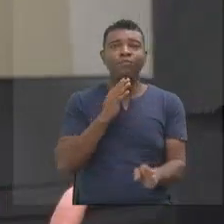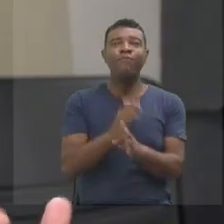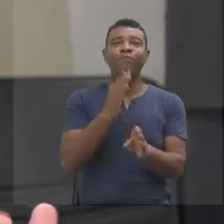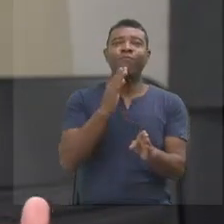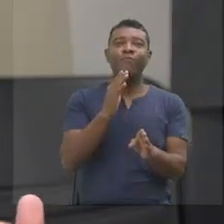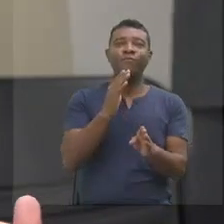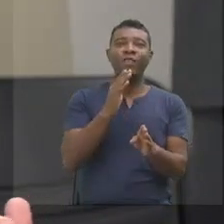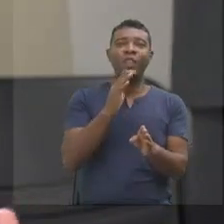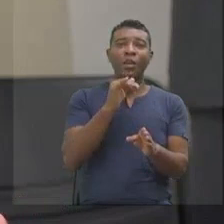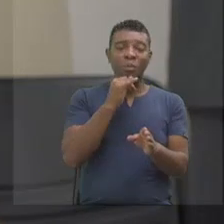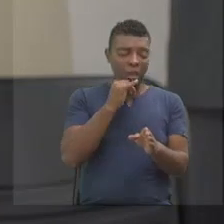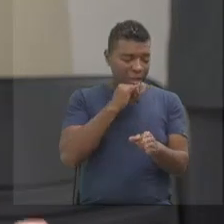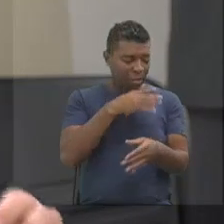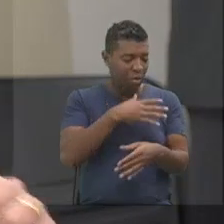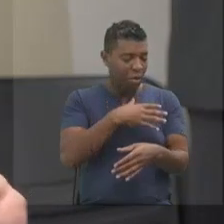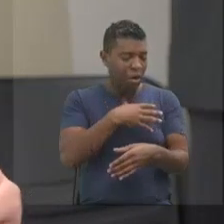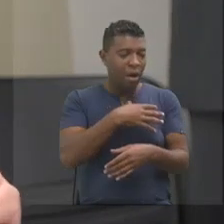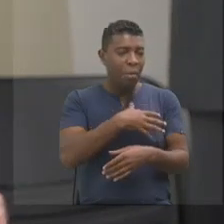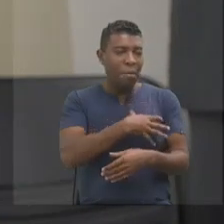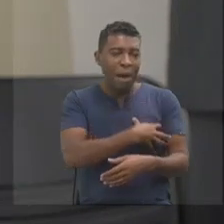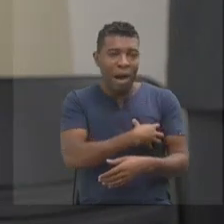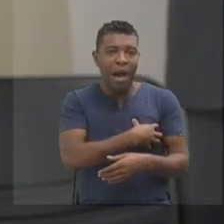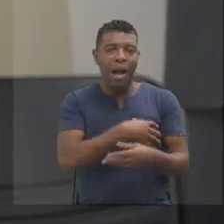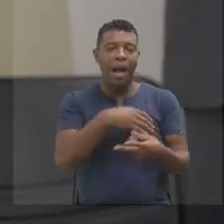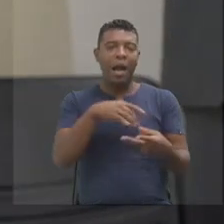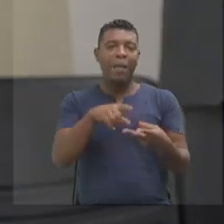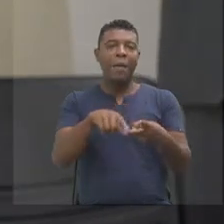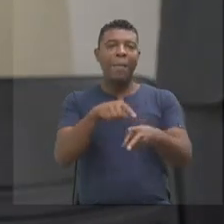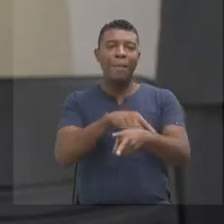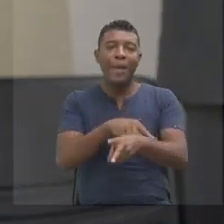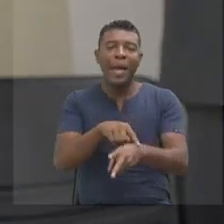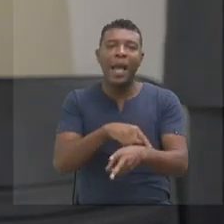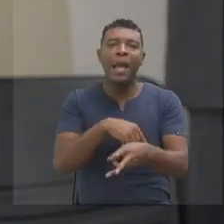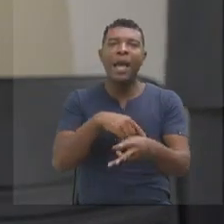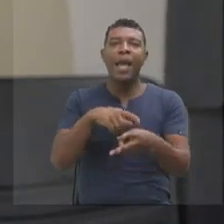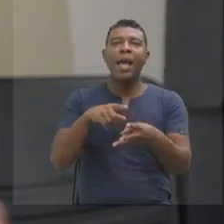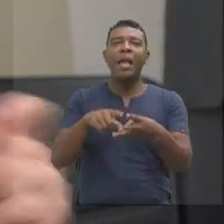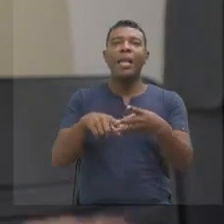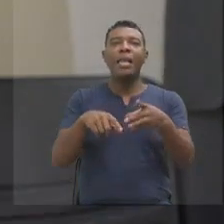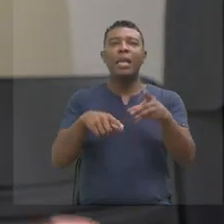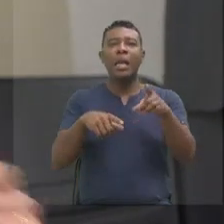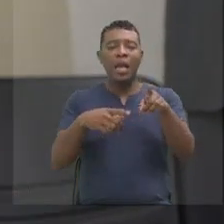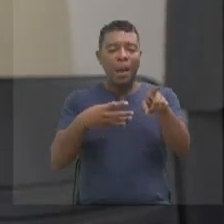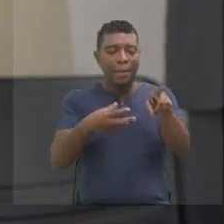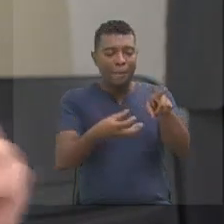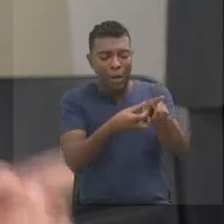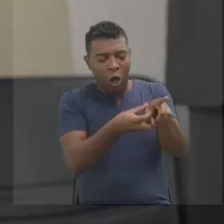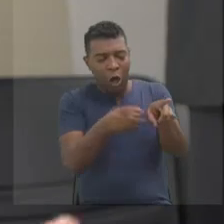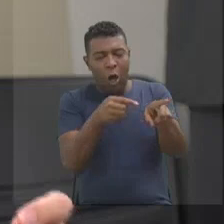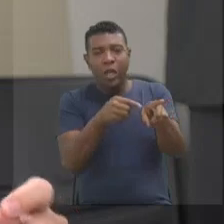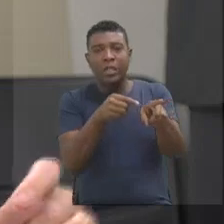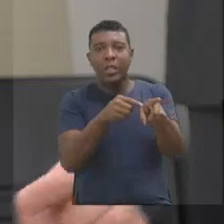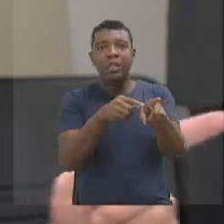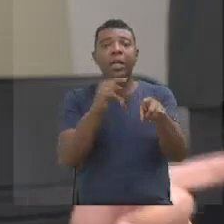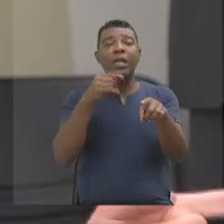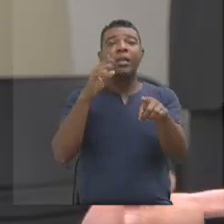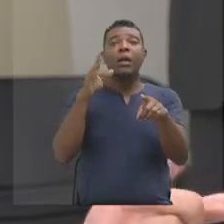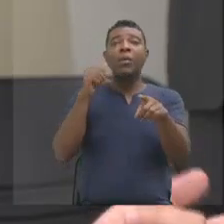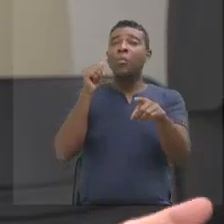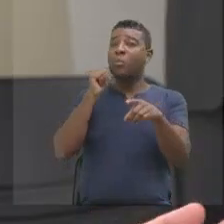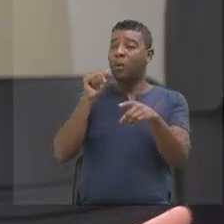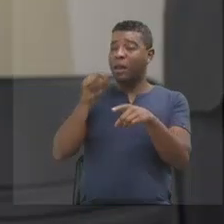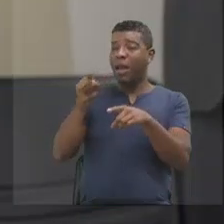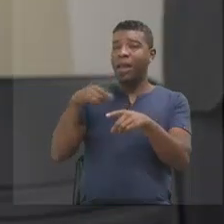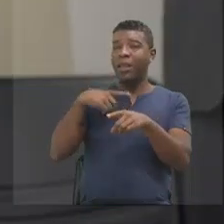total da anatomo patológico Então a gente tem a linha da Saúde da Mulher da mama e do colo uterino e o